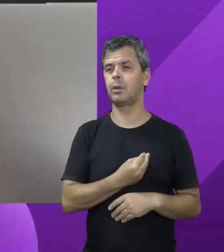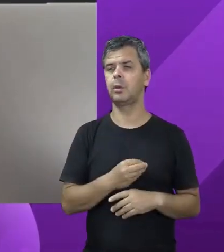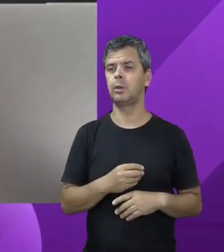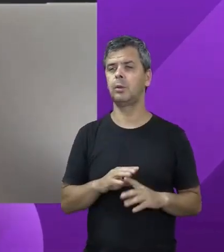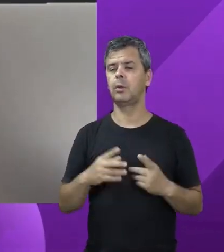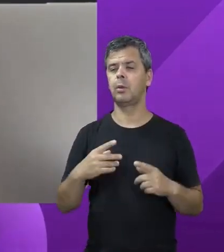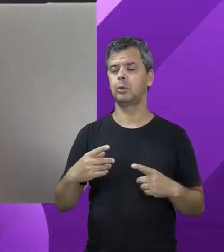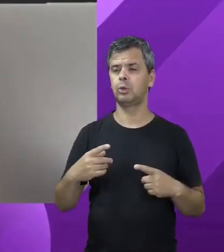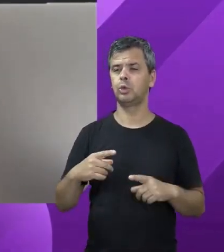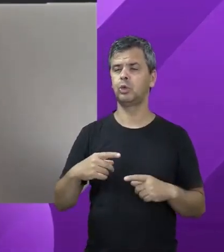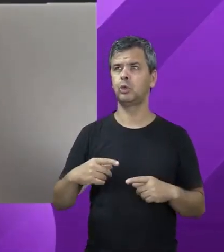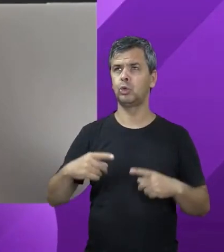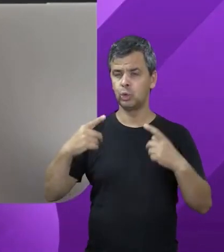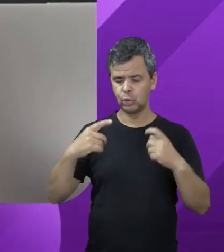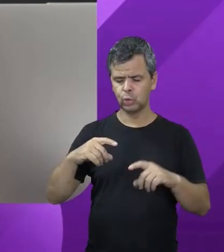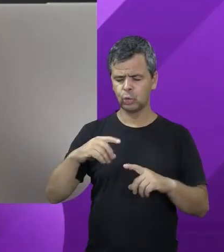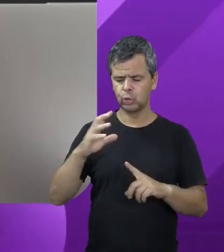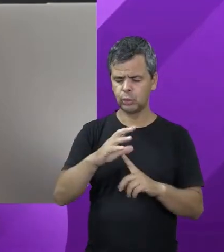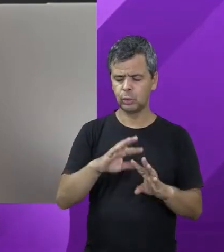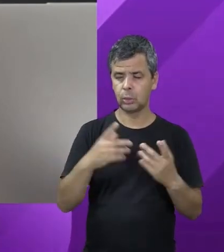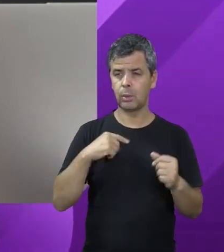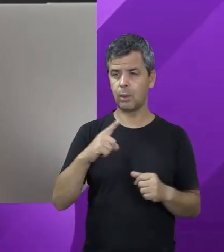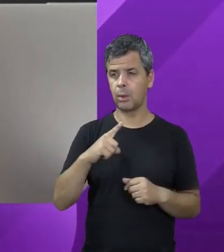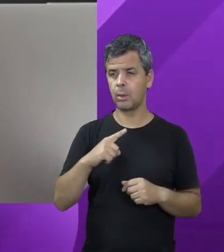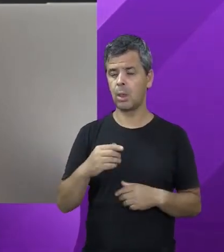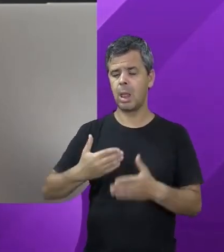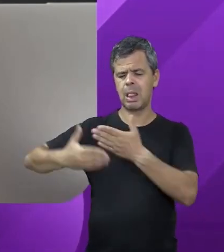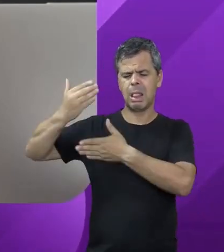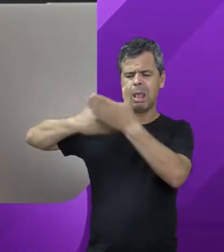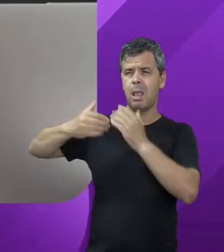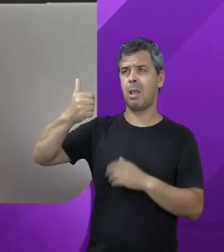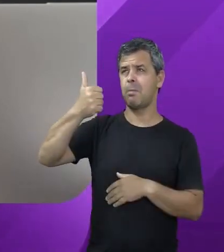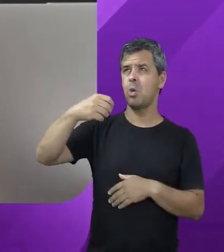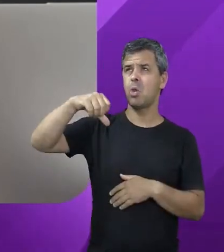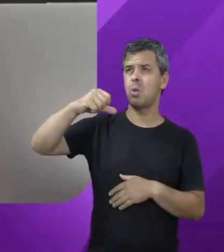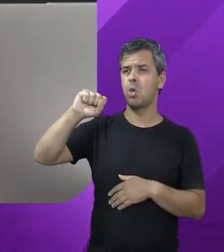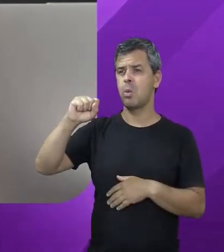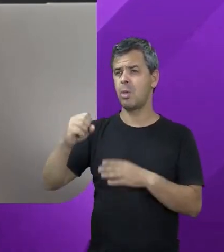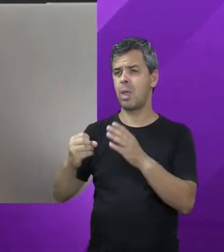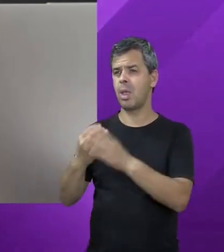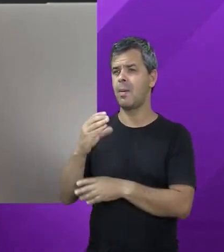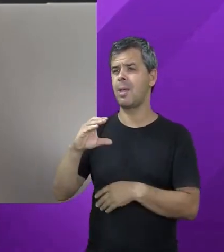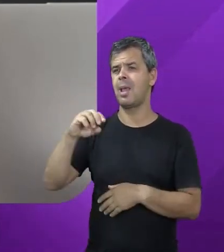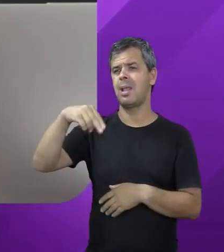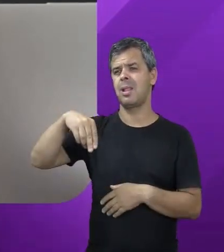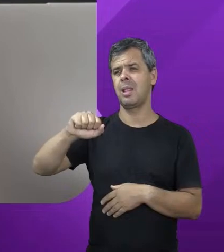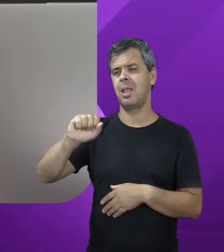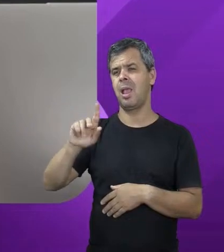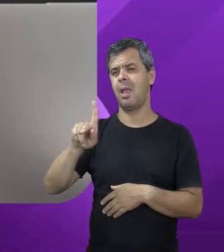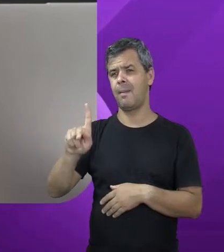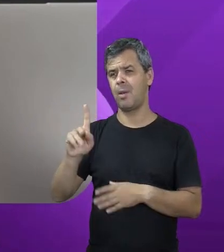sofre cotidianamente. Então você teve ali ainda na década de 80, 90, a criação dos NEABs, né? Que é